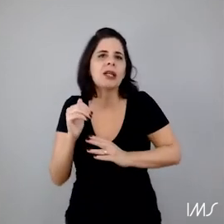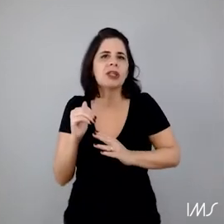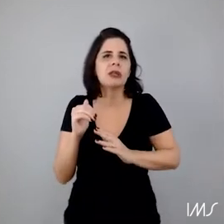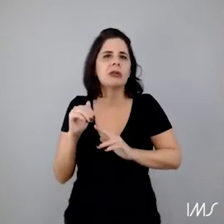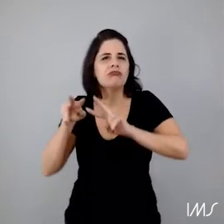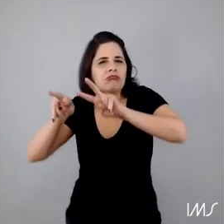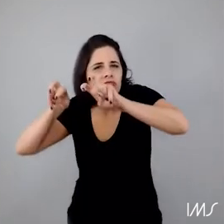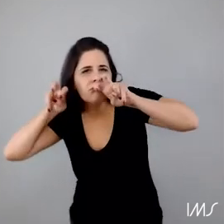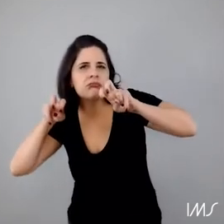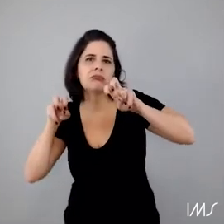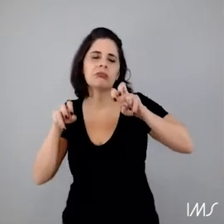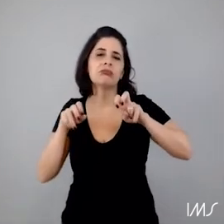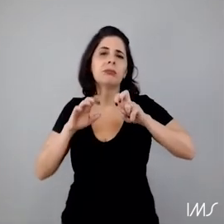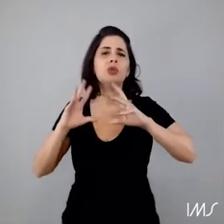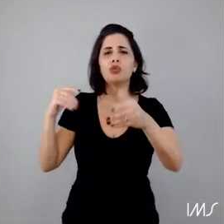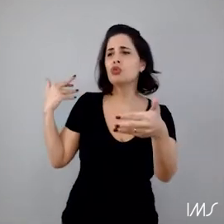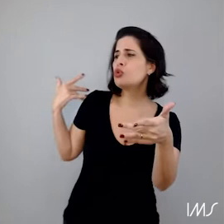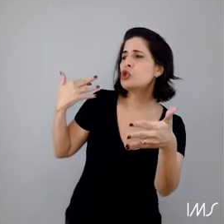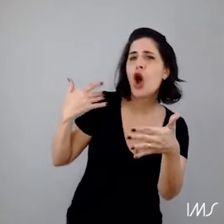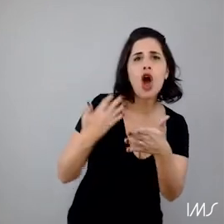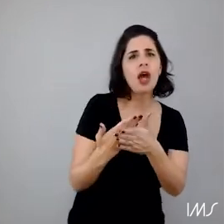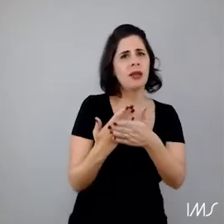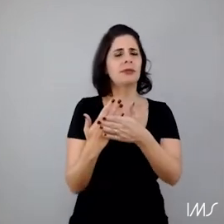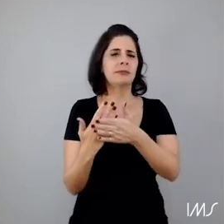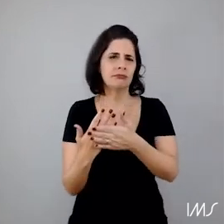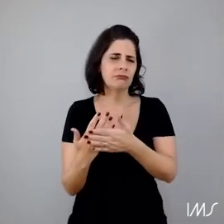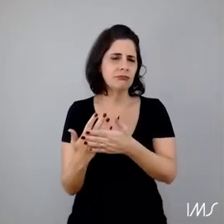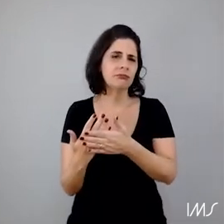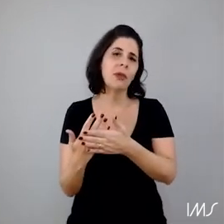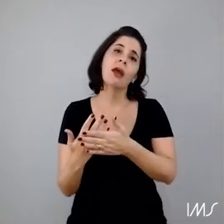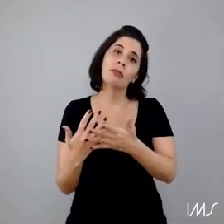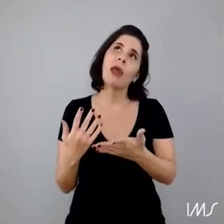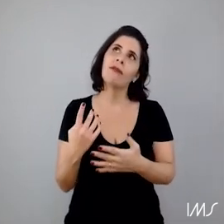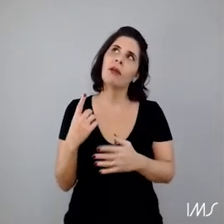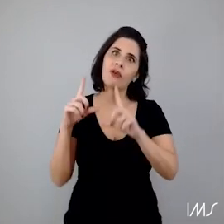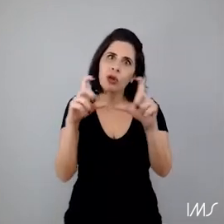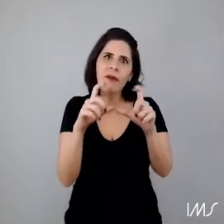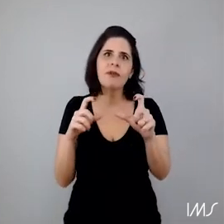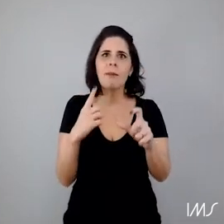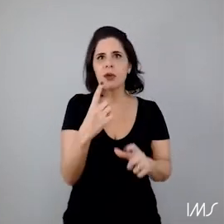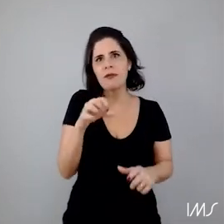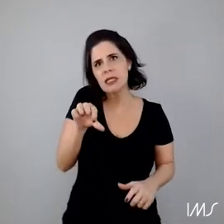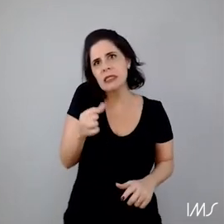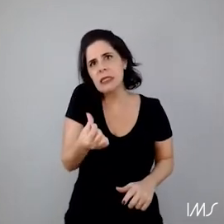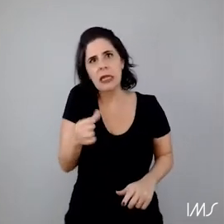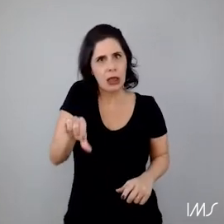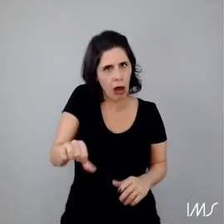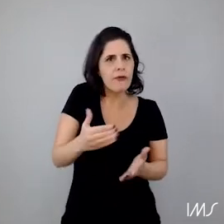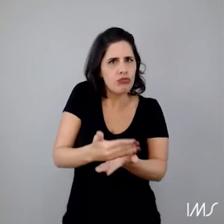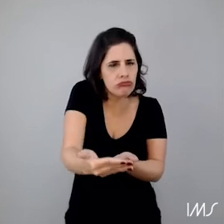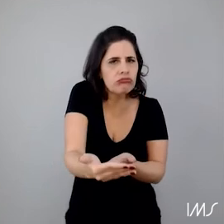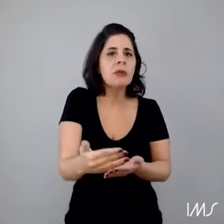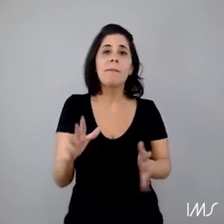gente percebe que nessas correspondências, evidentemente estamos falando aí 10, 12 anos depois, a gente percebe o nível